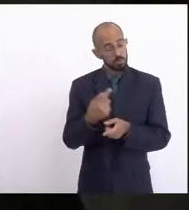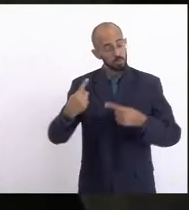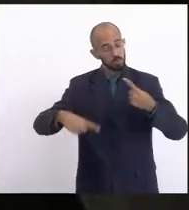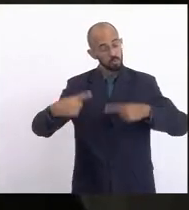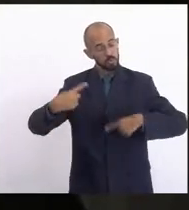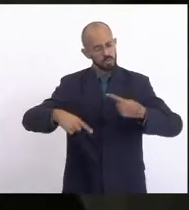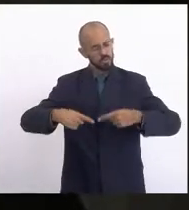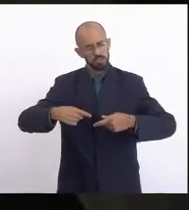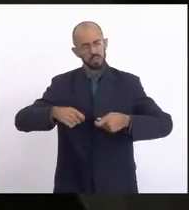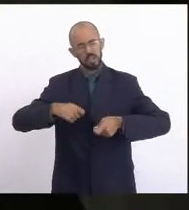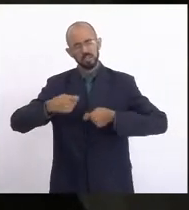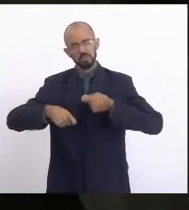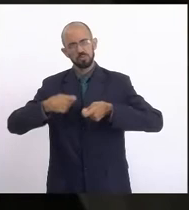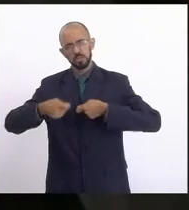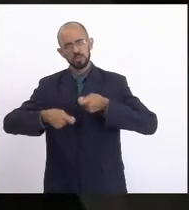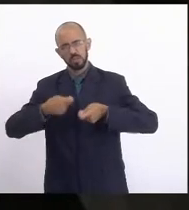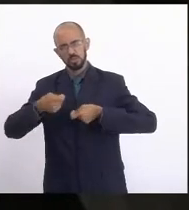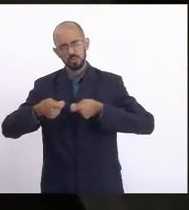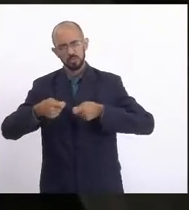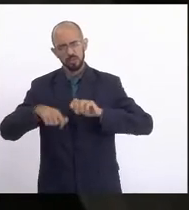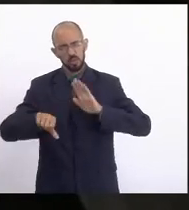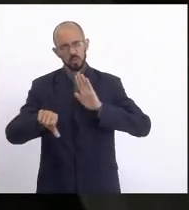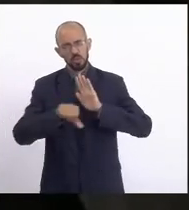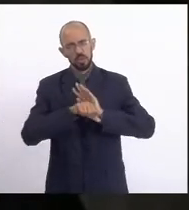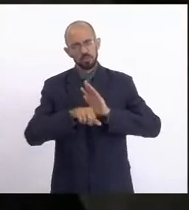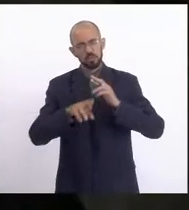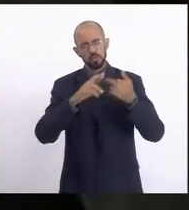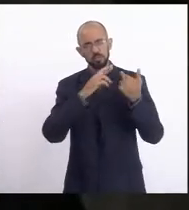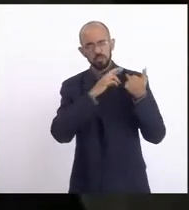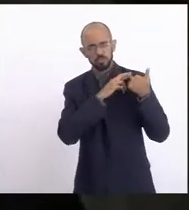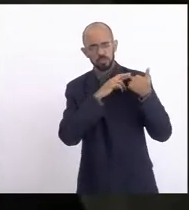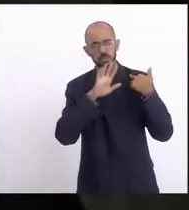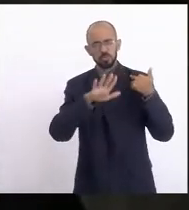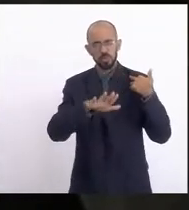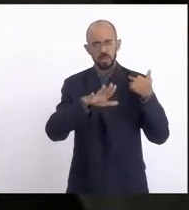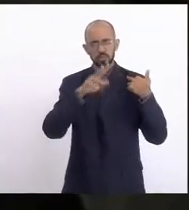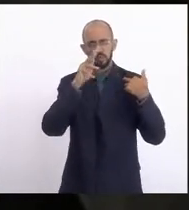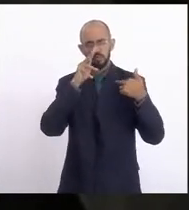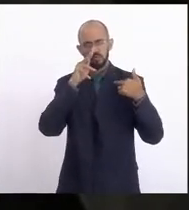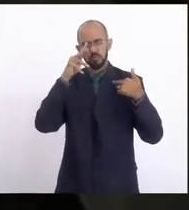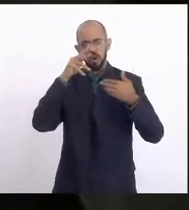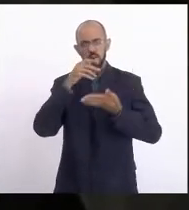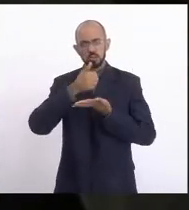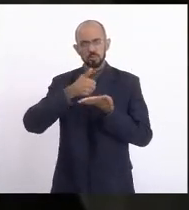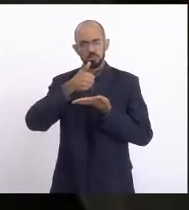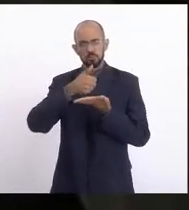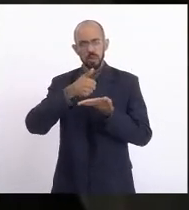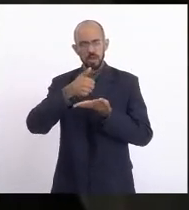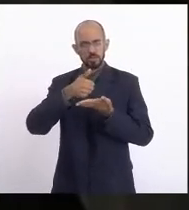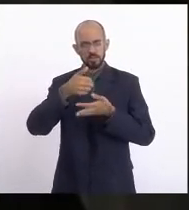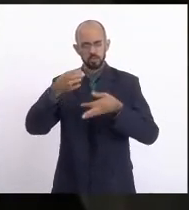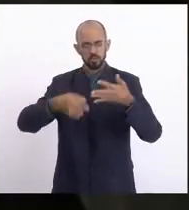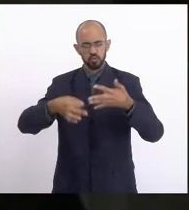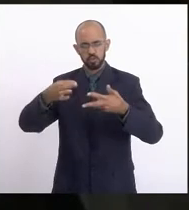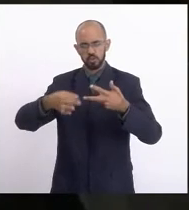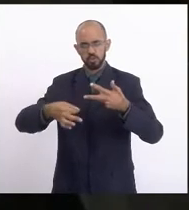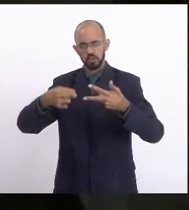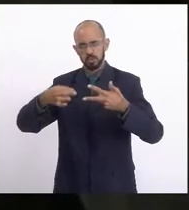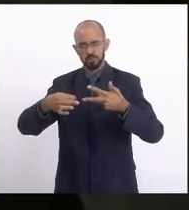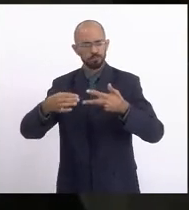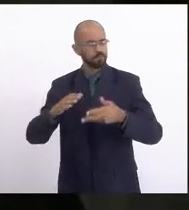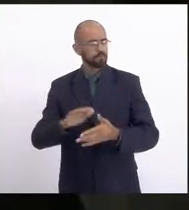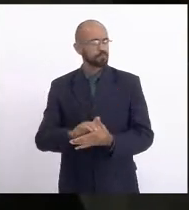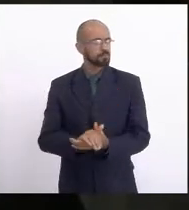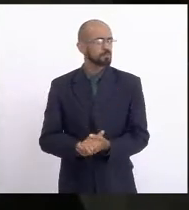o crime de responsabilidade, mas com forte embasamento jurídico.